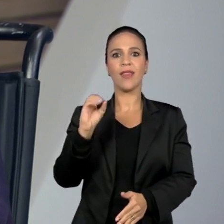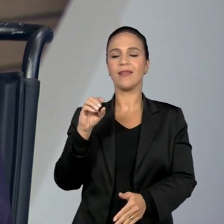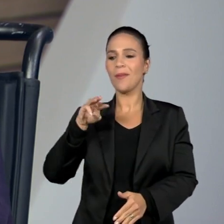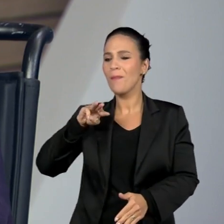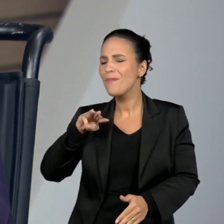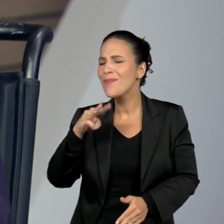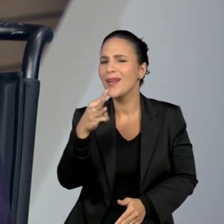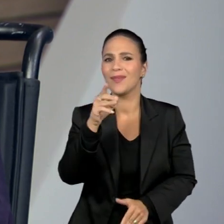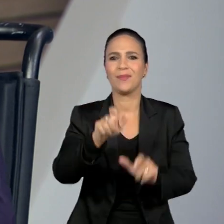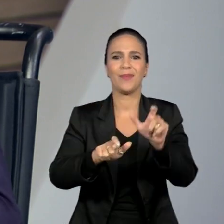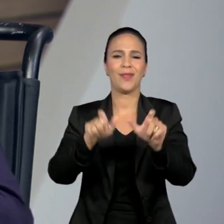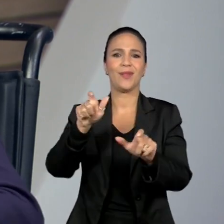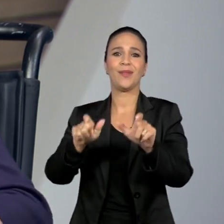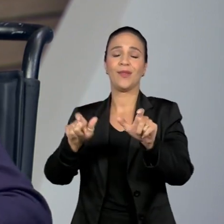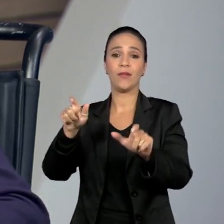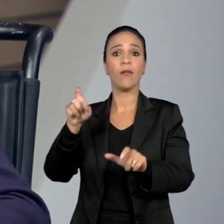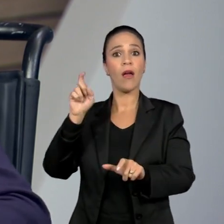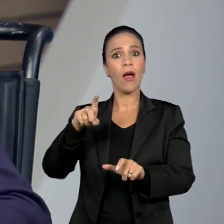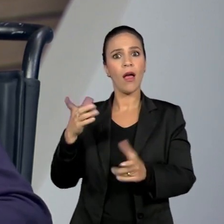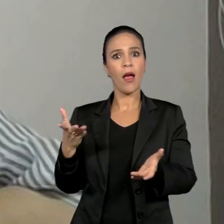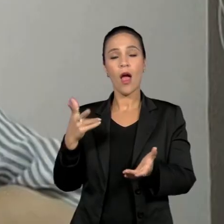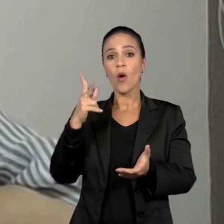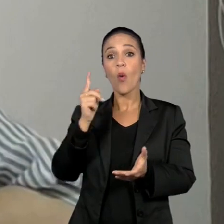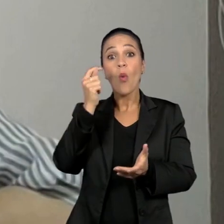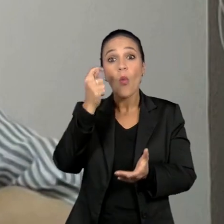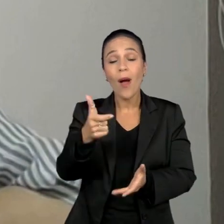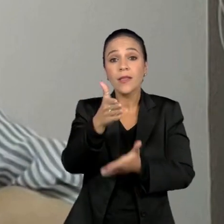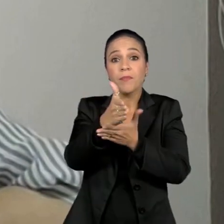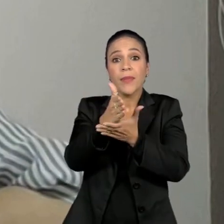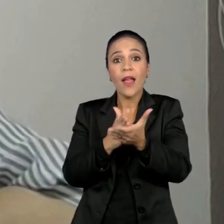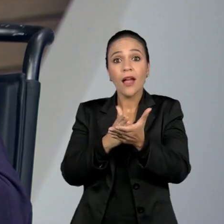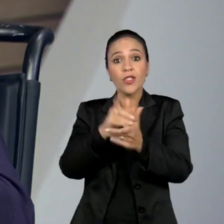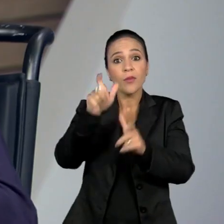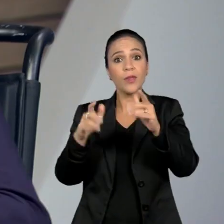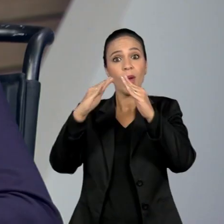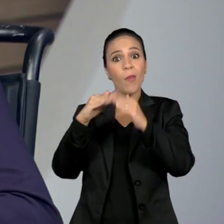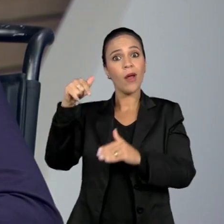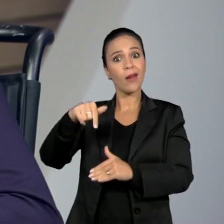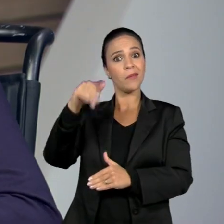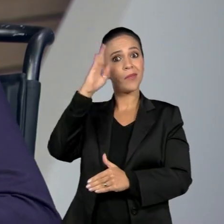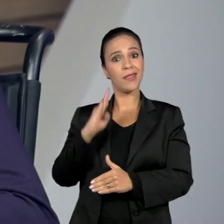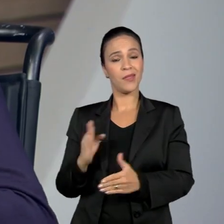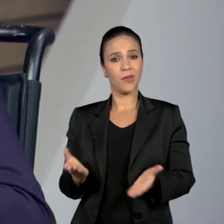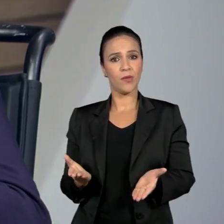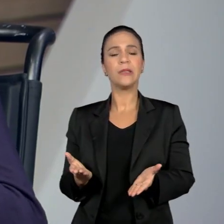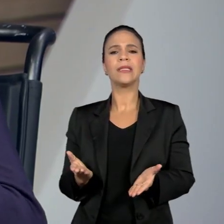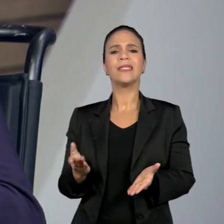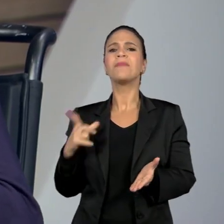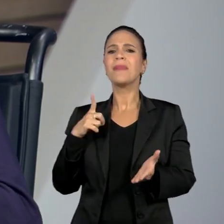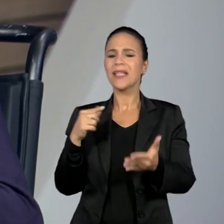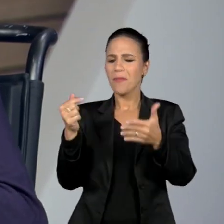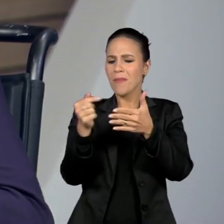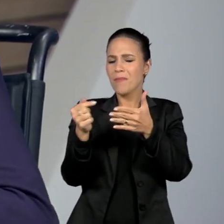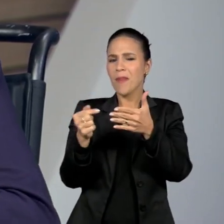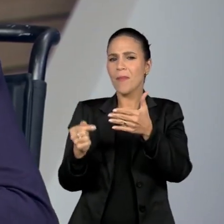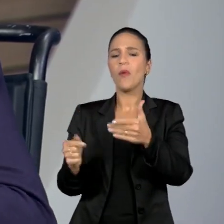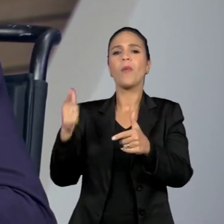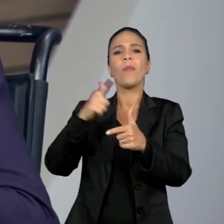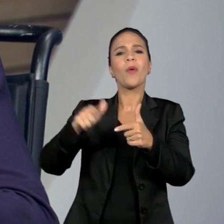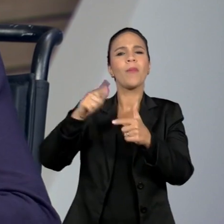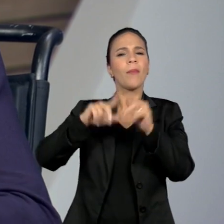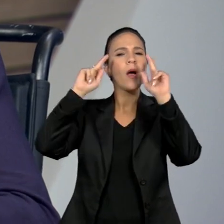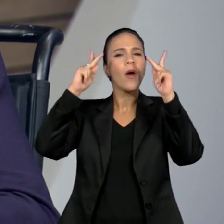aceitado o nosso convite, por estarem aqui com a gente. Começar, então, falando desse número recorde, de pessoas que são